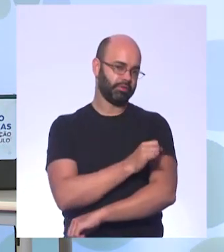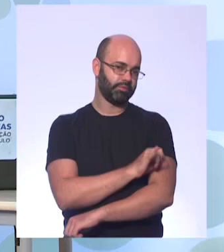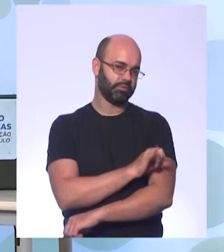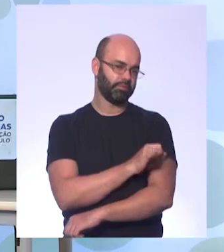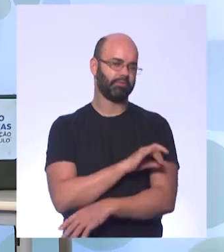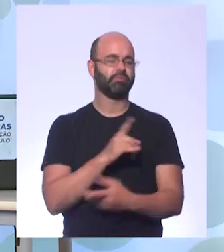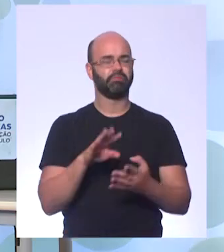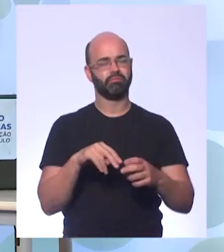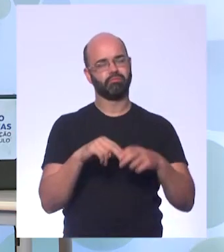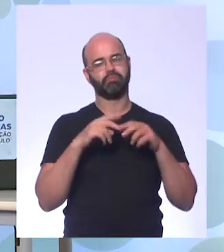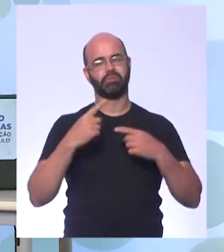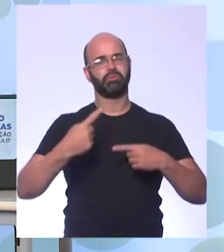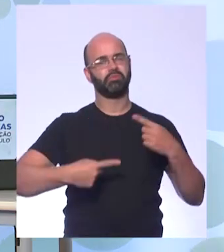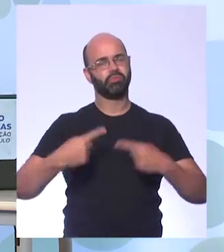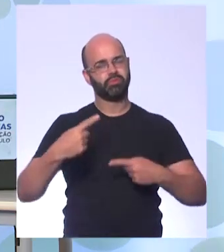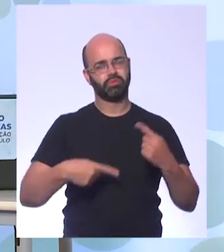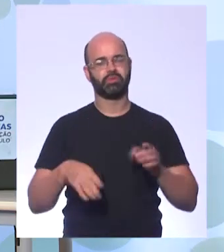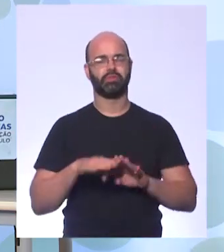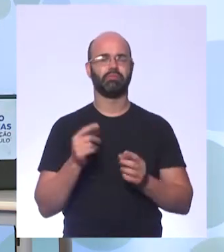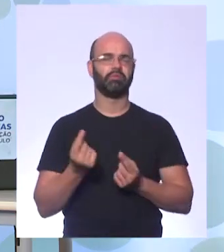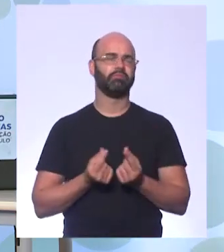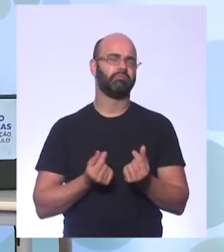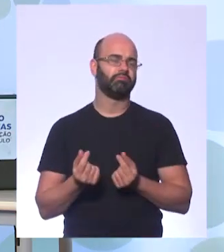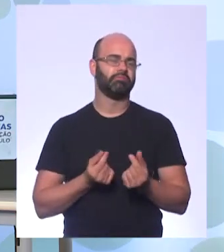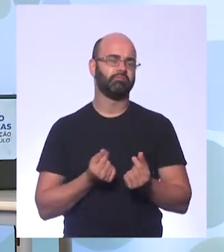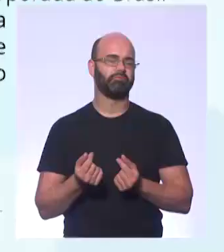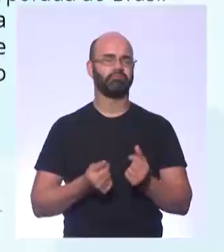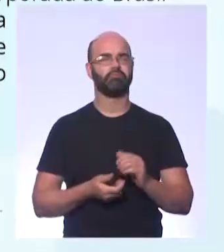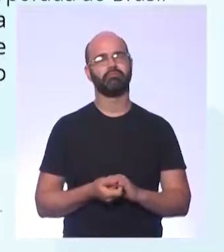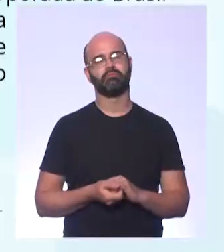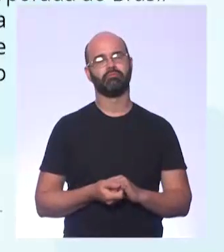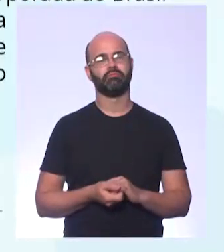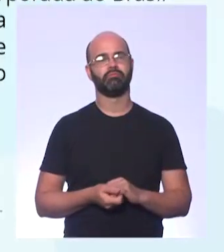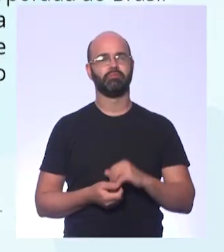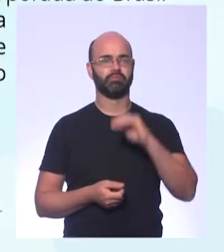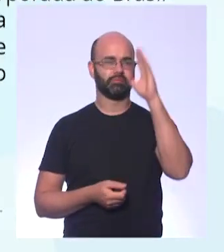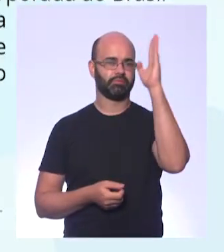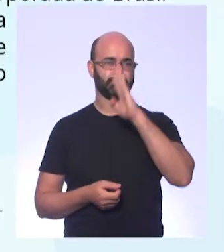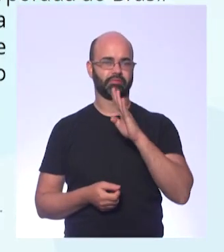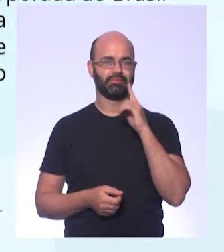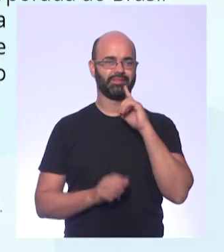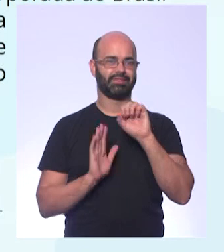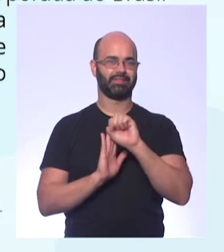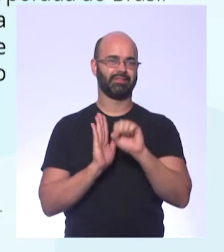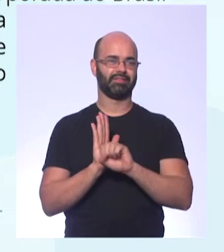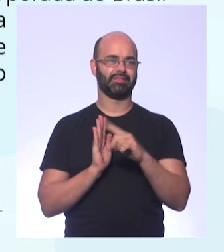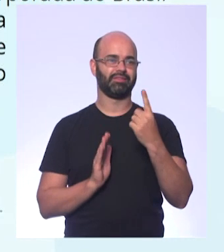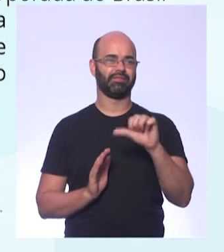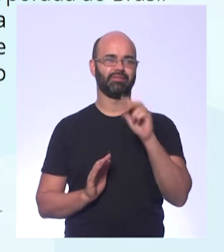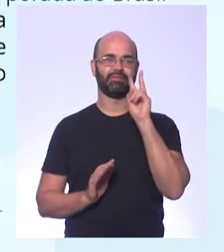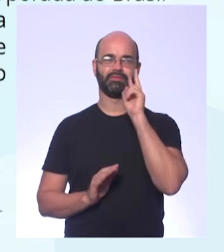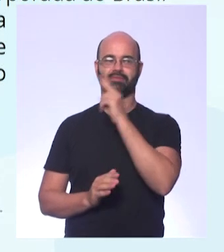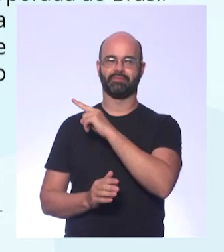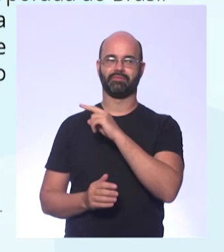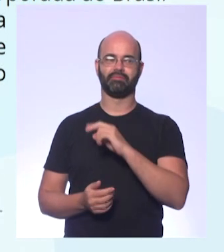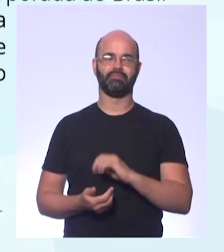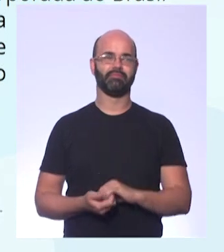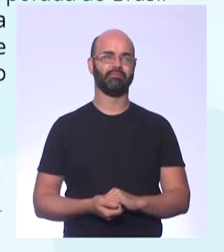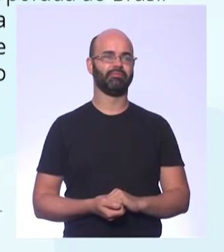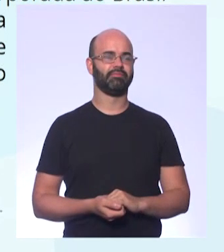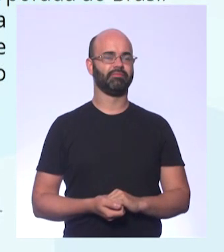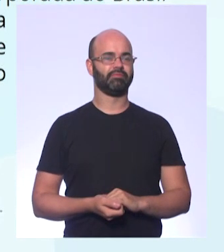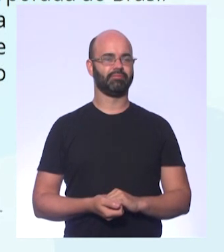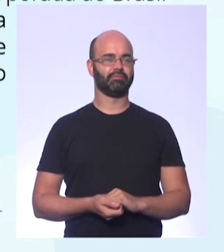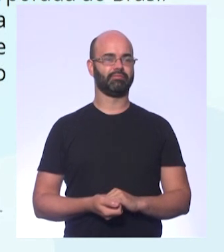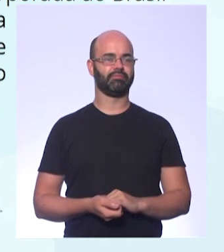até questões também econômicas aí. Vamos ver o mapa aí do Brasil do século XIX aí. Tá, então vamos lá. Com a